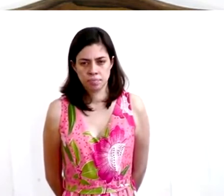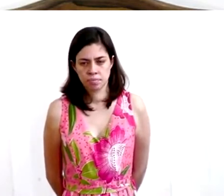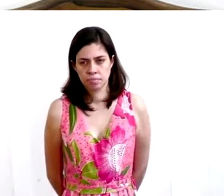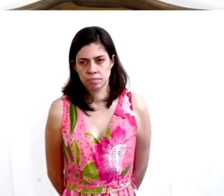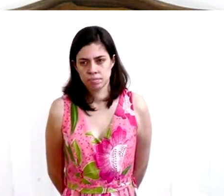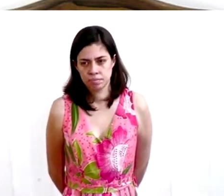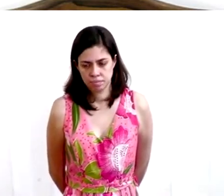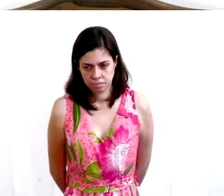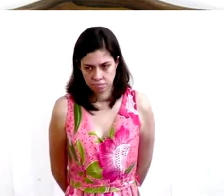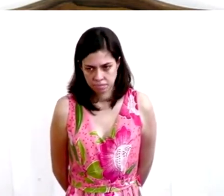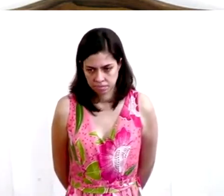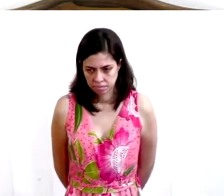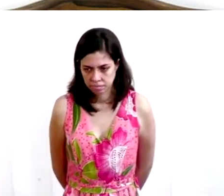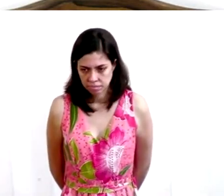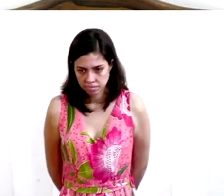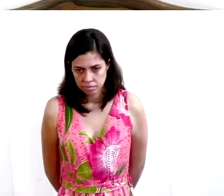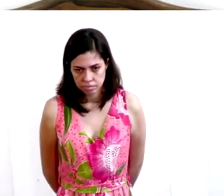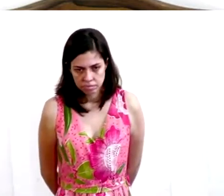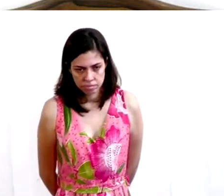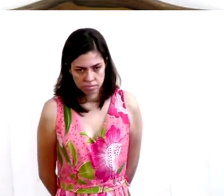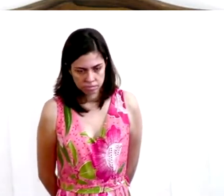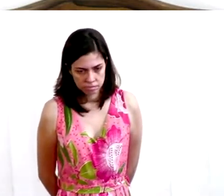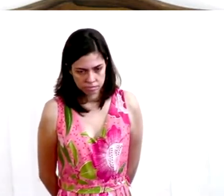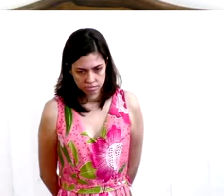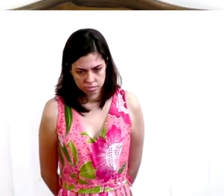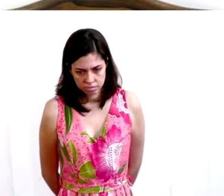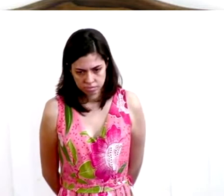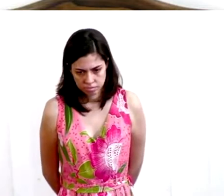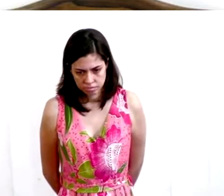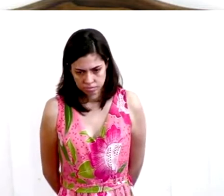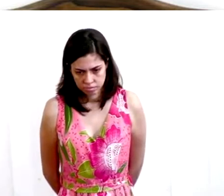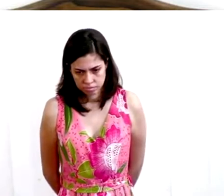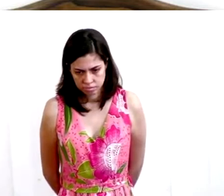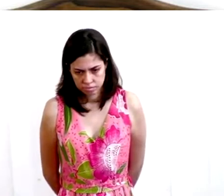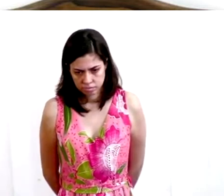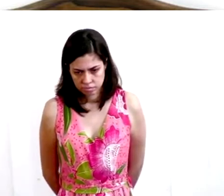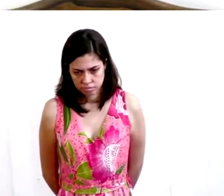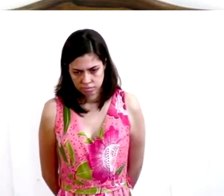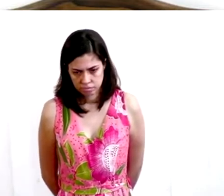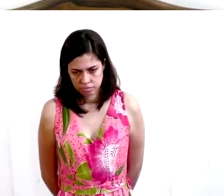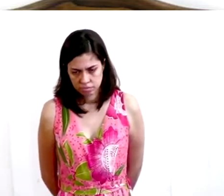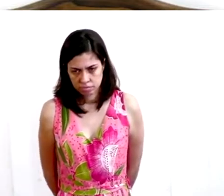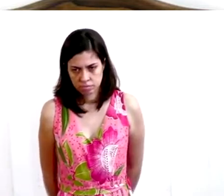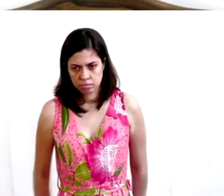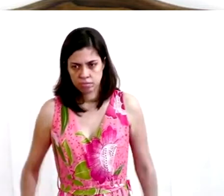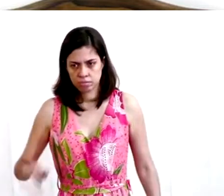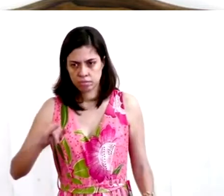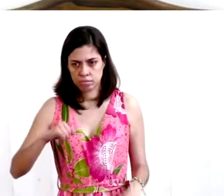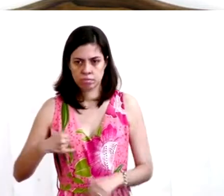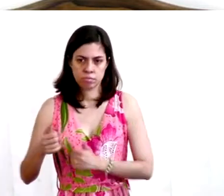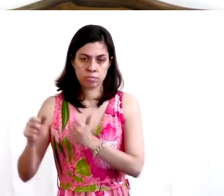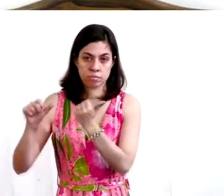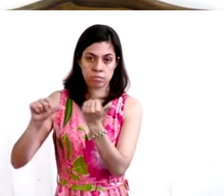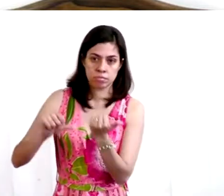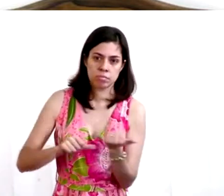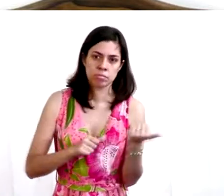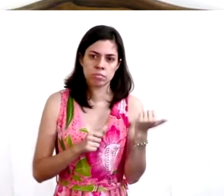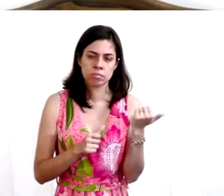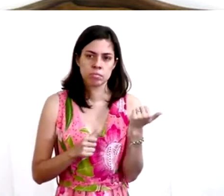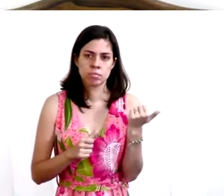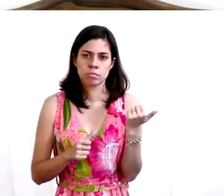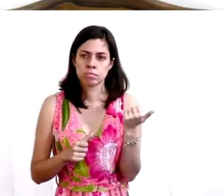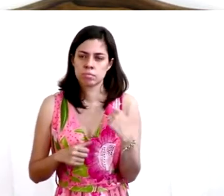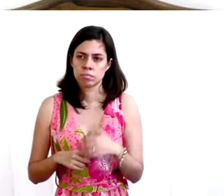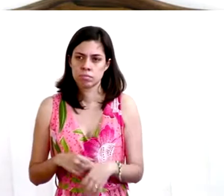quando João é inserido, João Batista. Então, ele vai